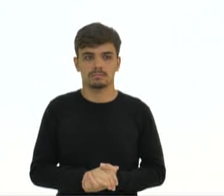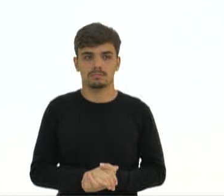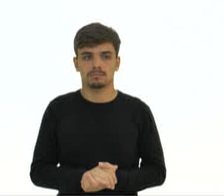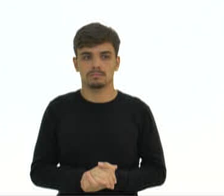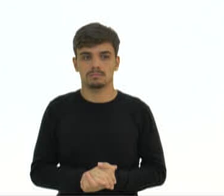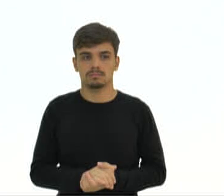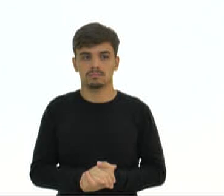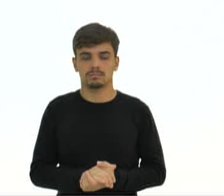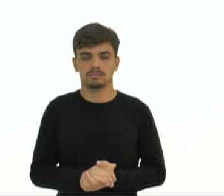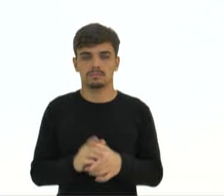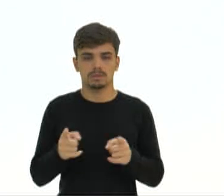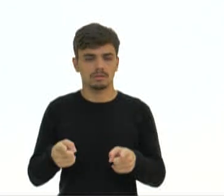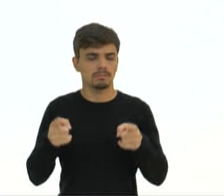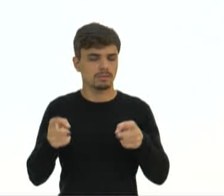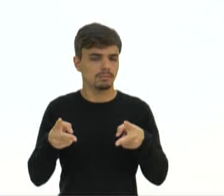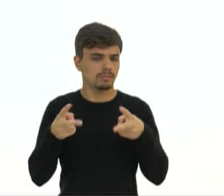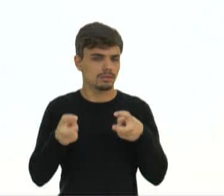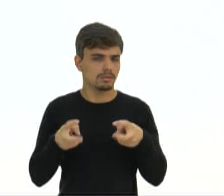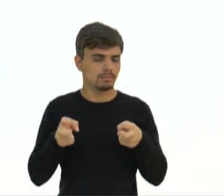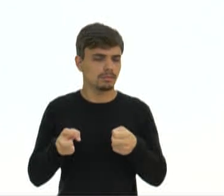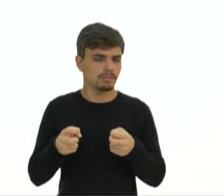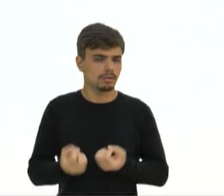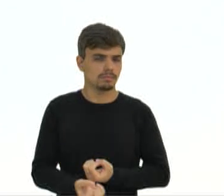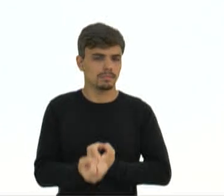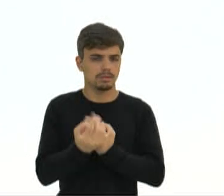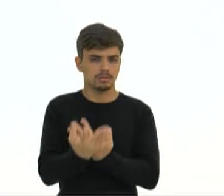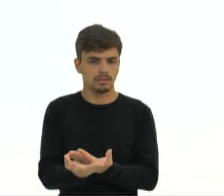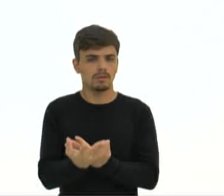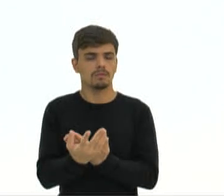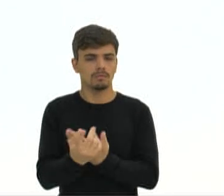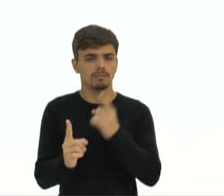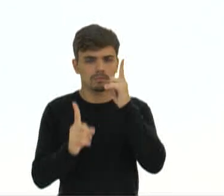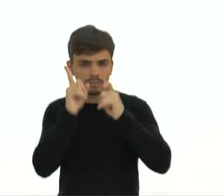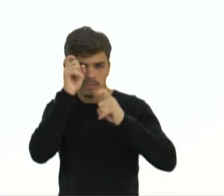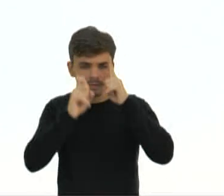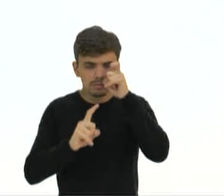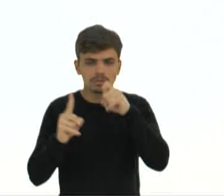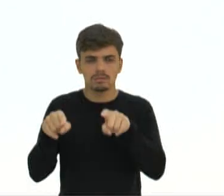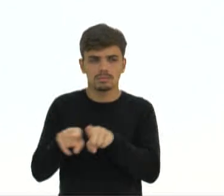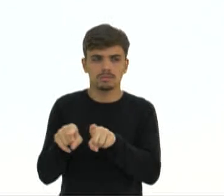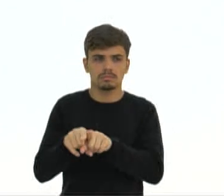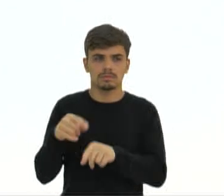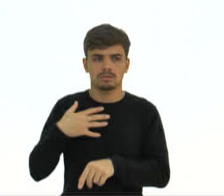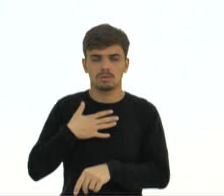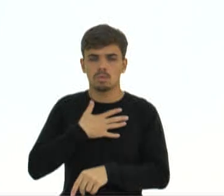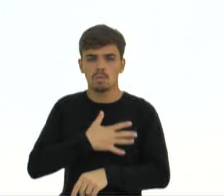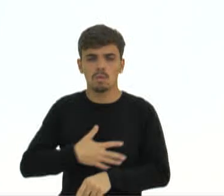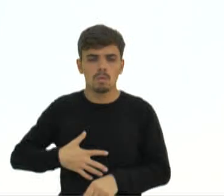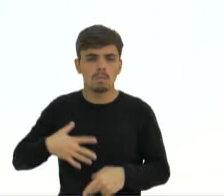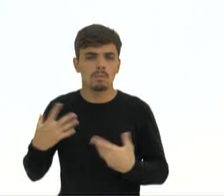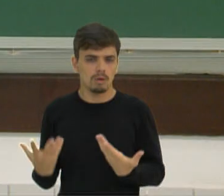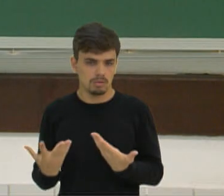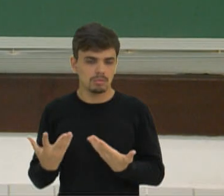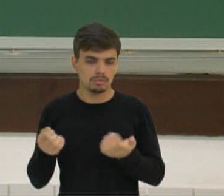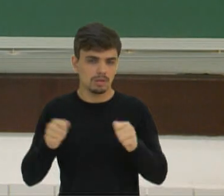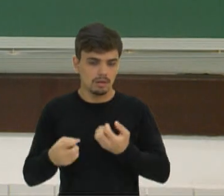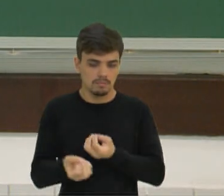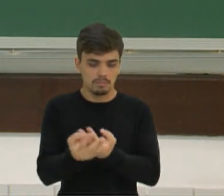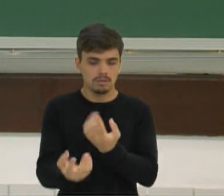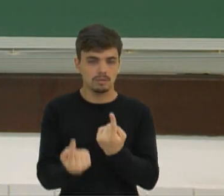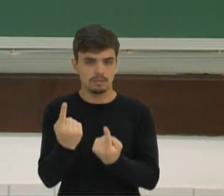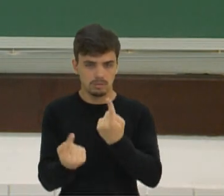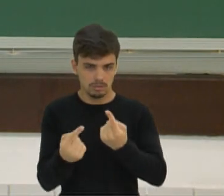expressões faciais e corporais ali, consegue observar, identificar qual é a mensagem que está sendo